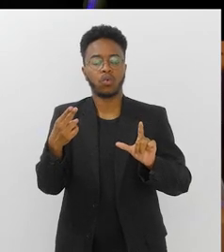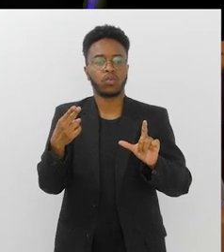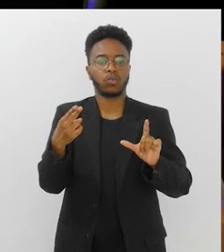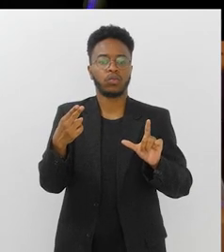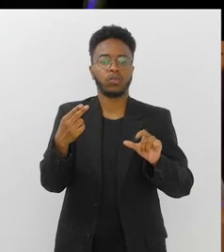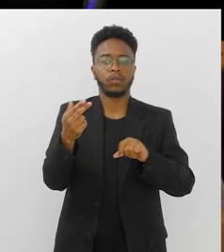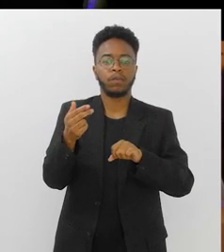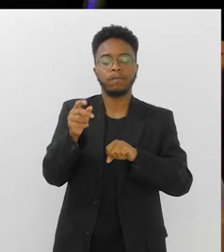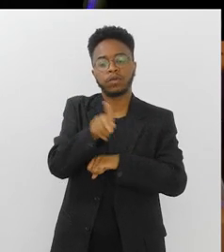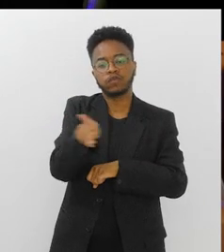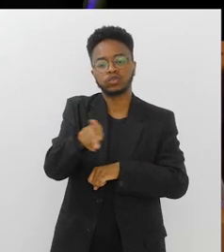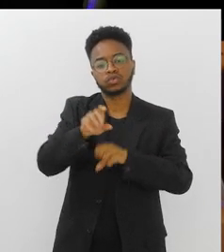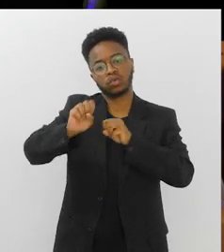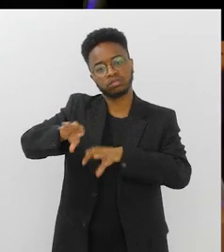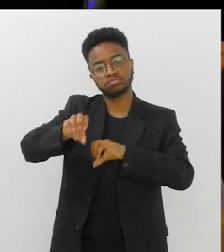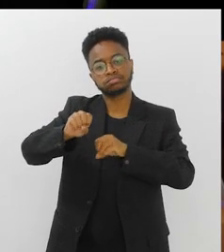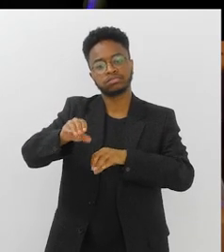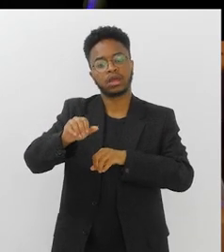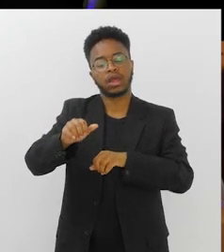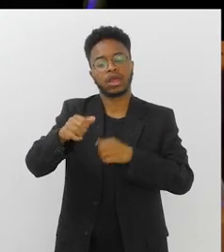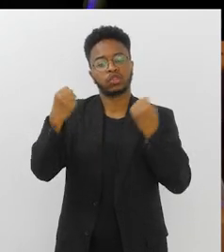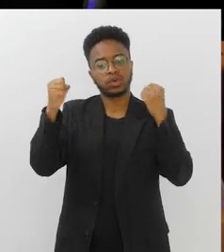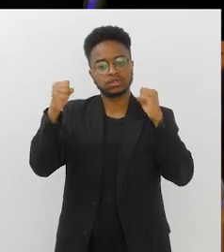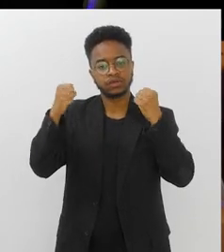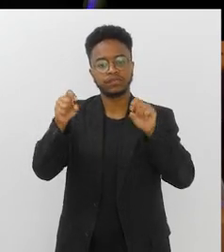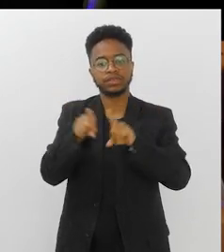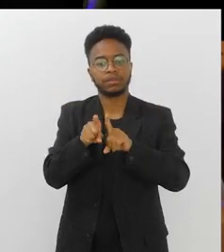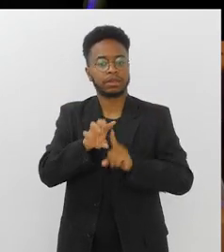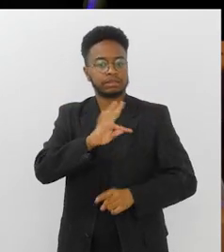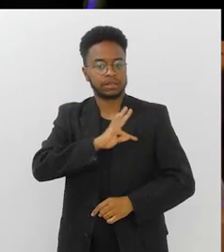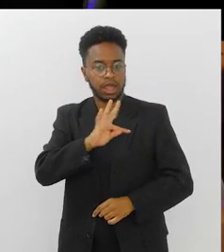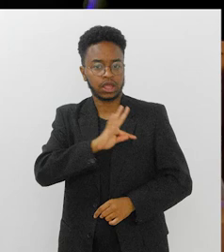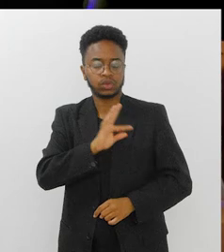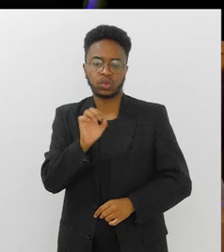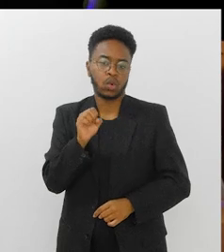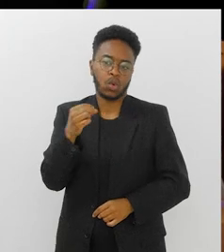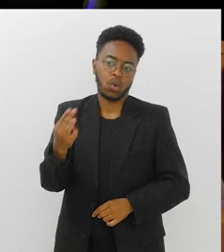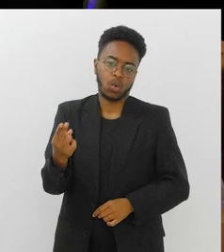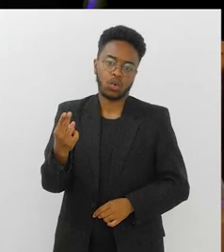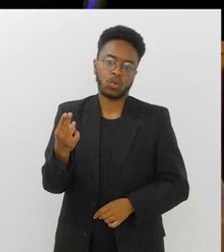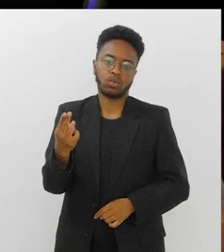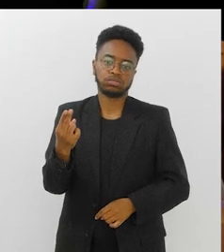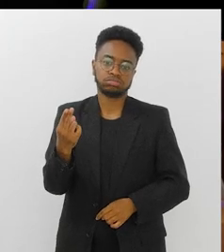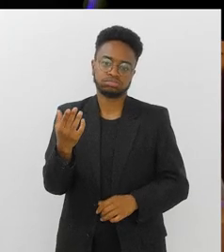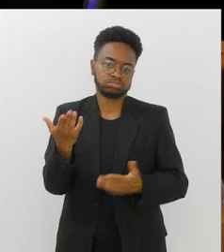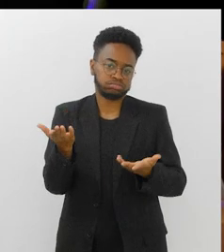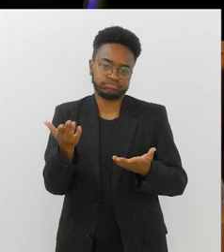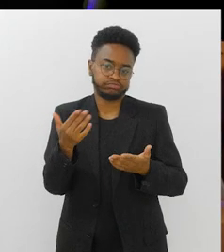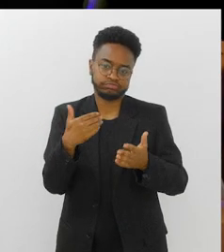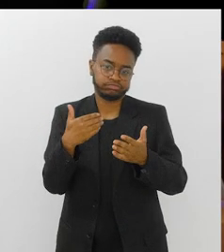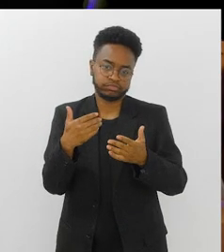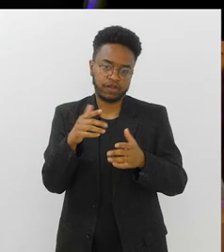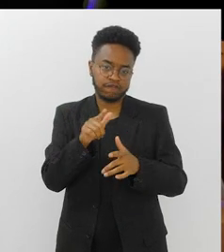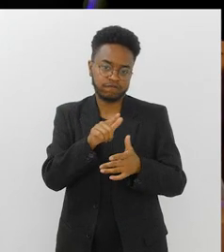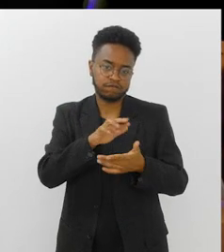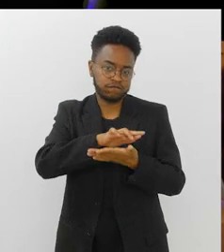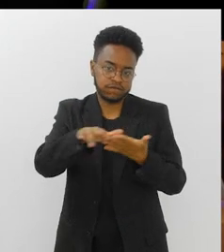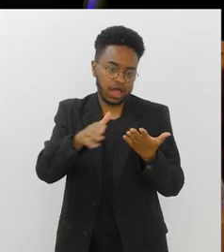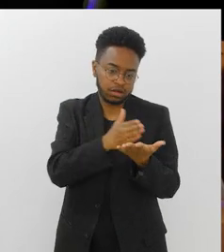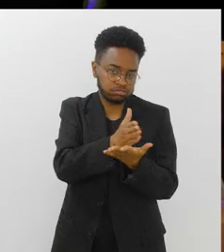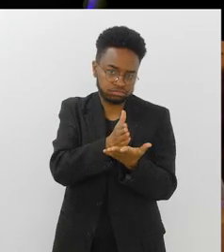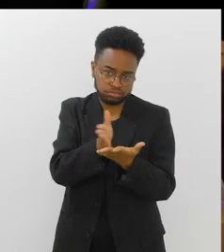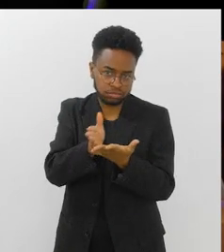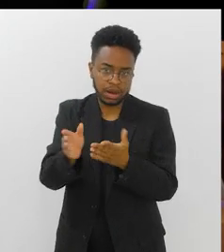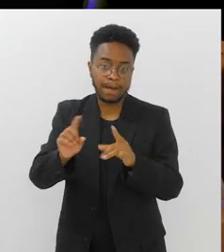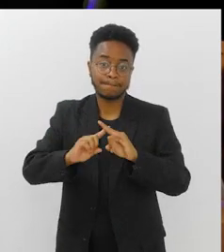como professor de Educação Física eh ou como técnico ou como enfim ele tem n outros caminhos